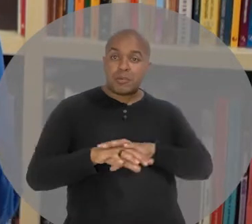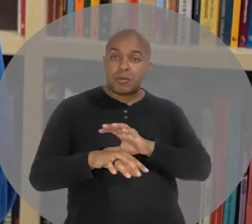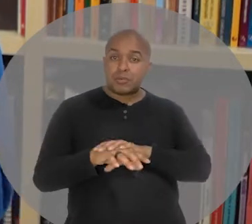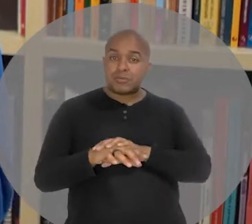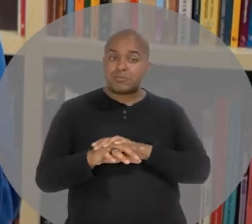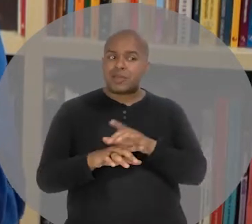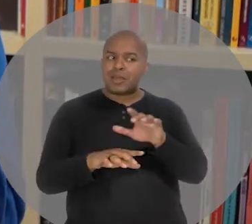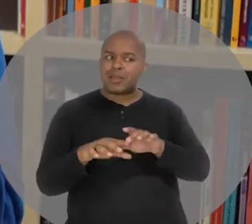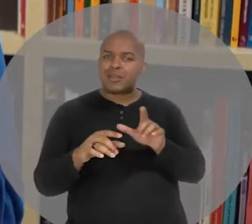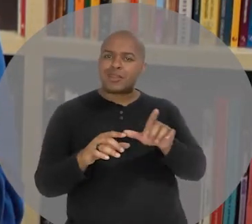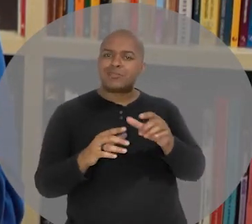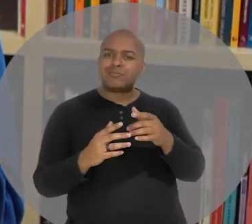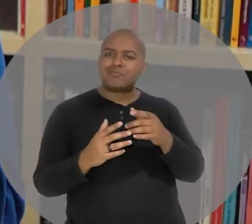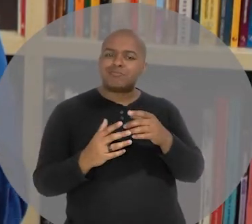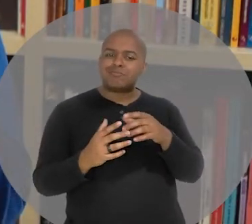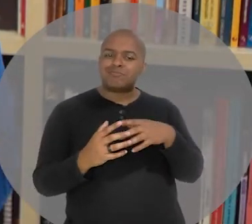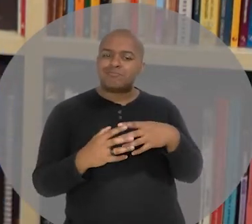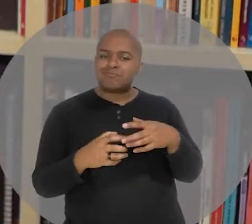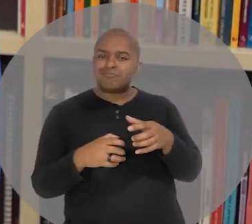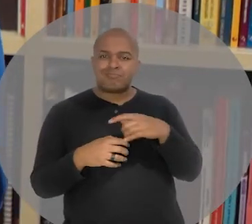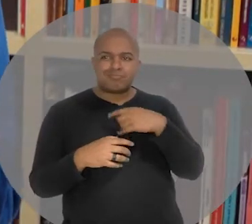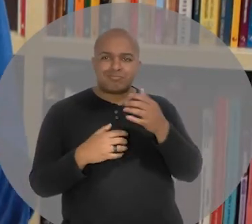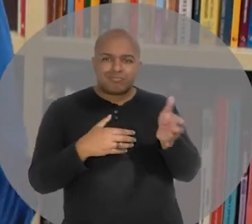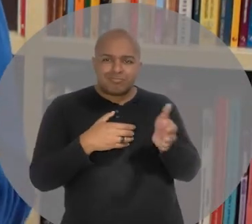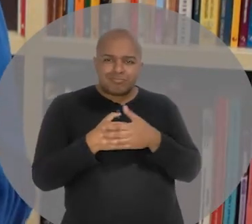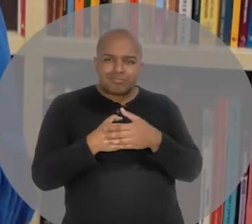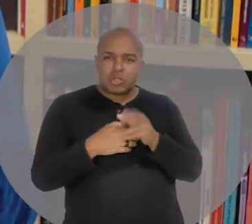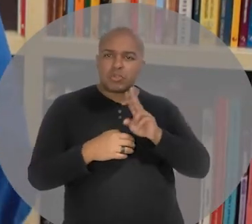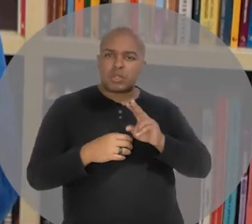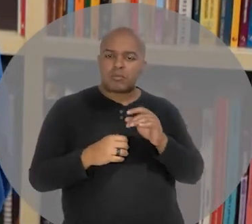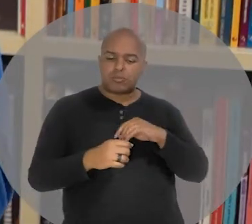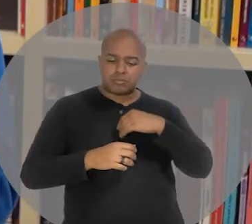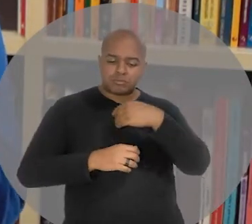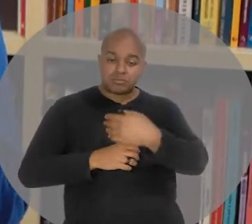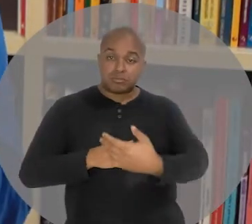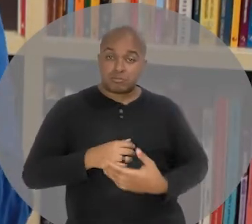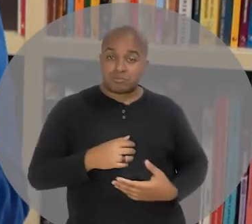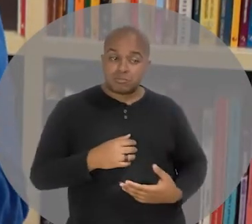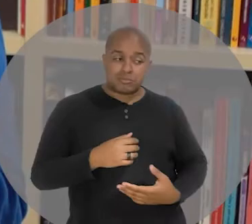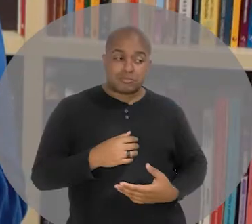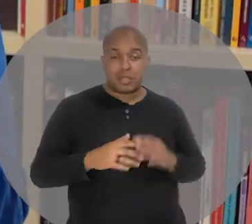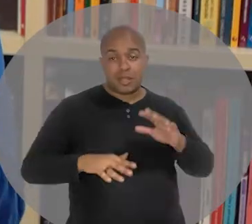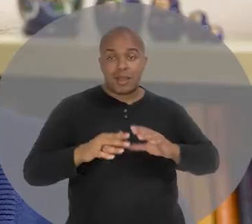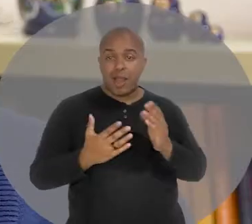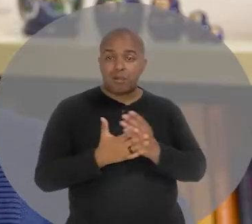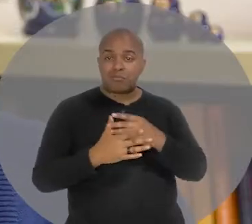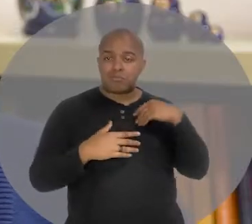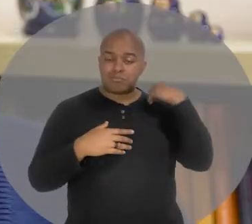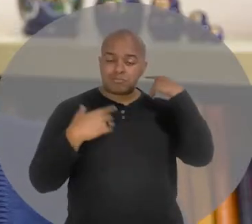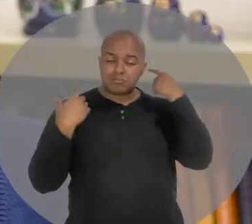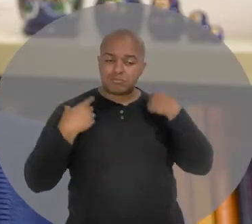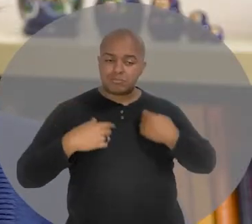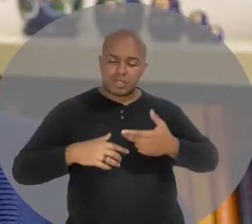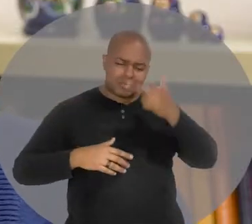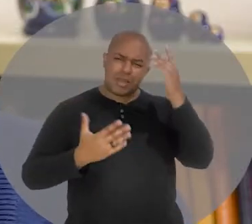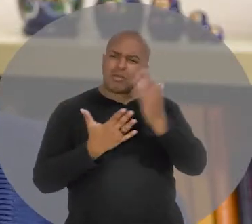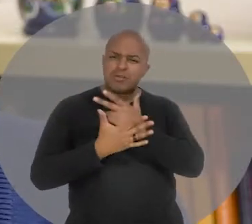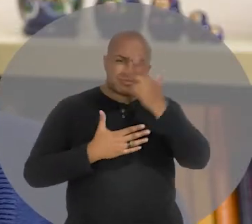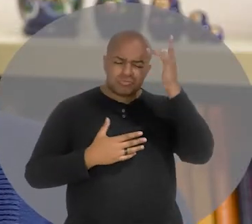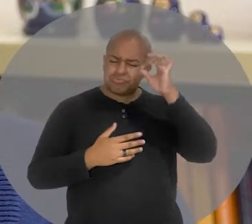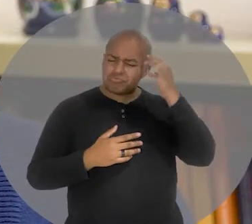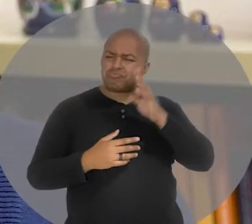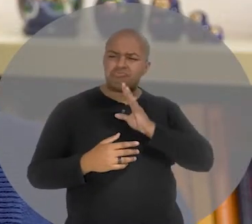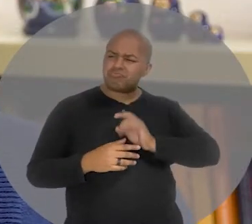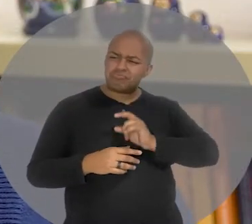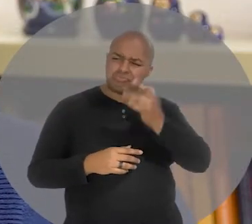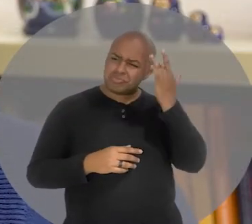ela ocultava. Ela usava um lenço, né? E muitas pessoas nunca souberam dessa deficiência de